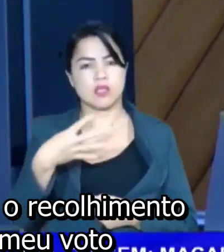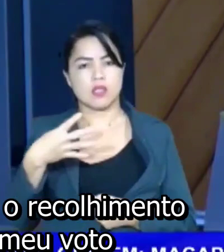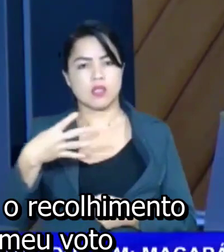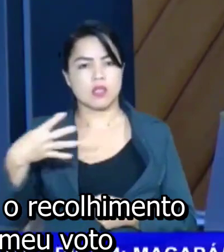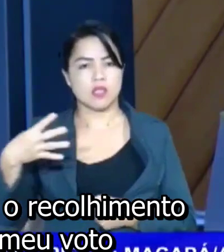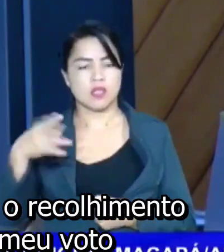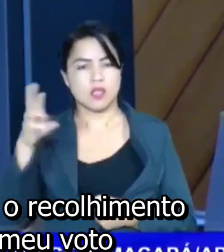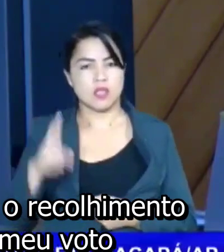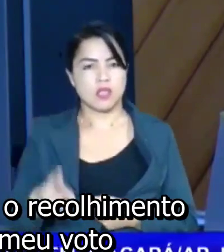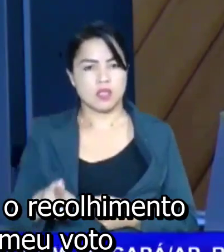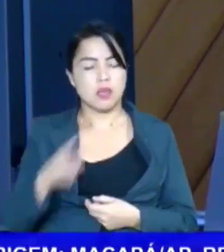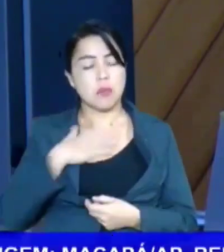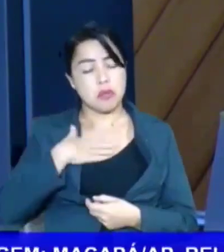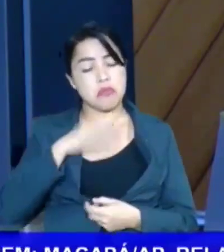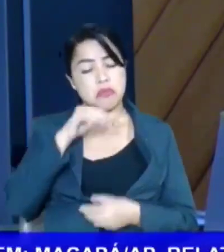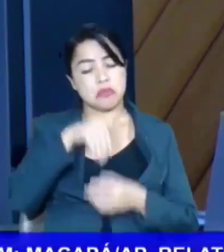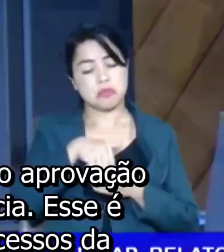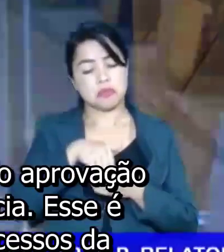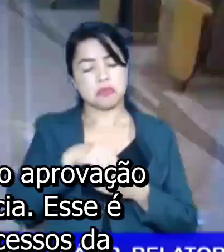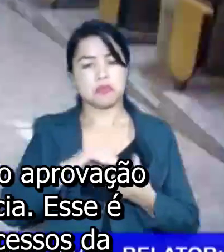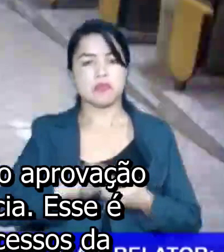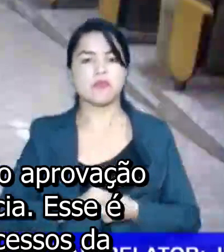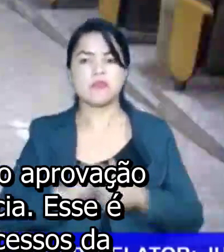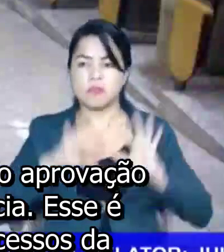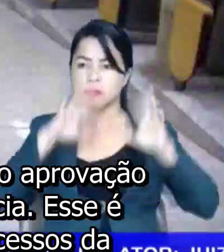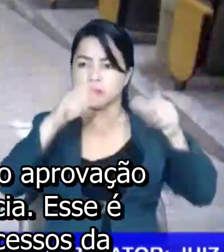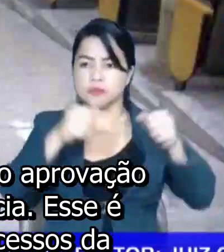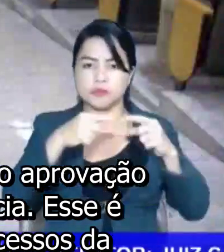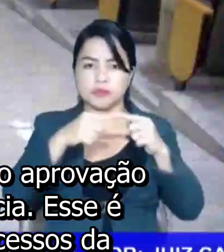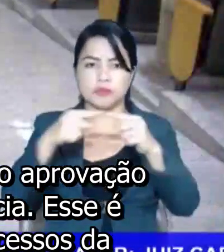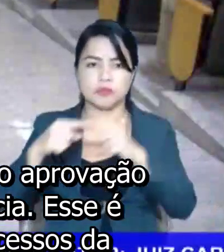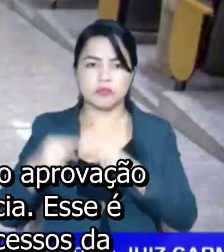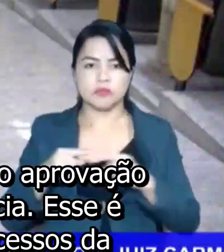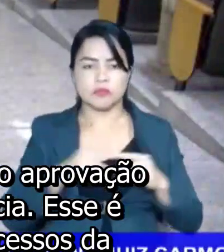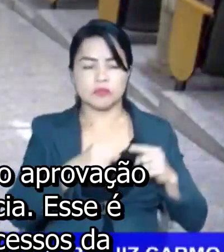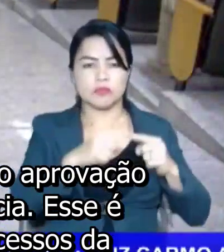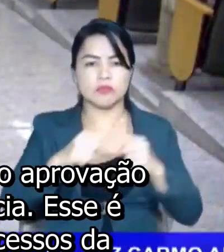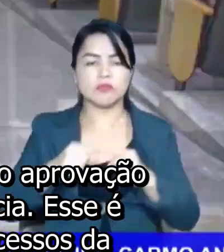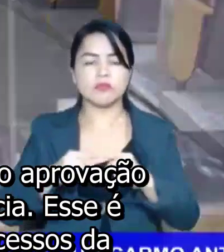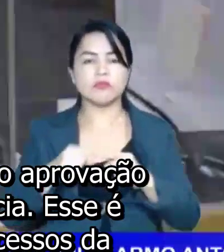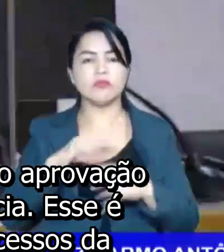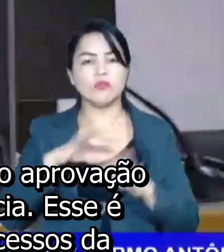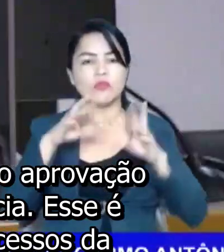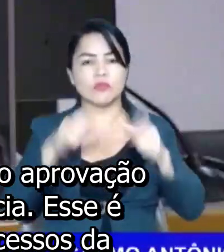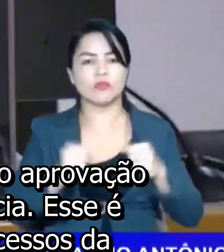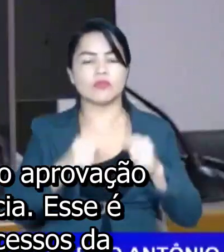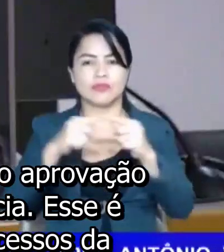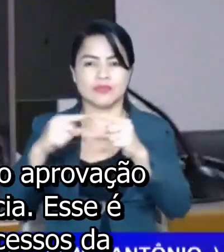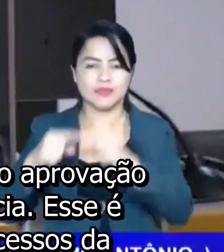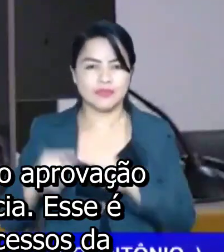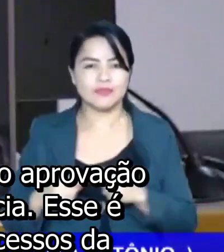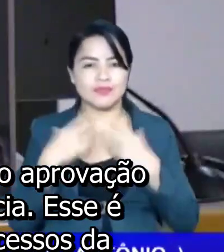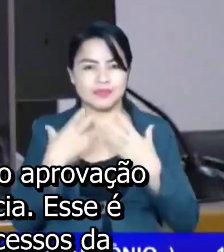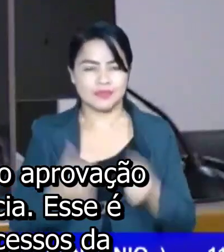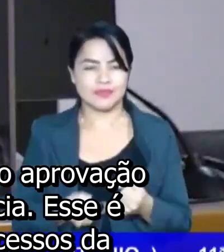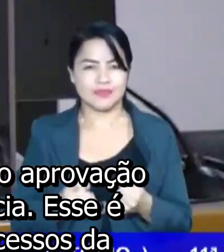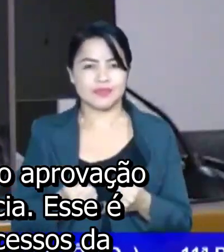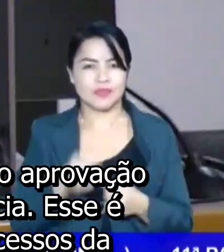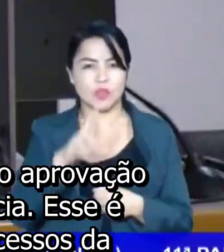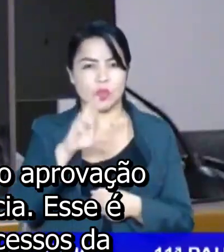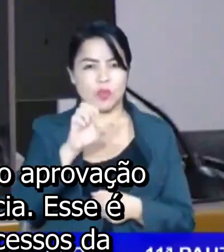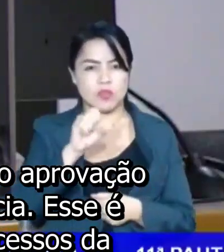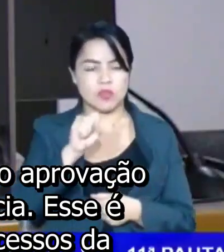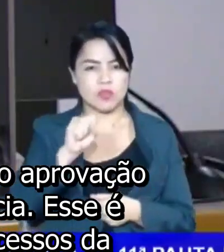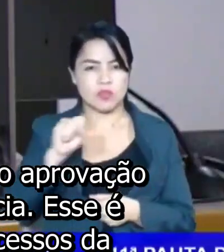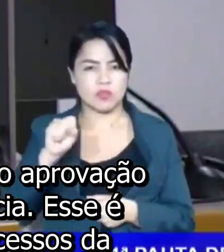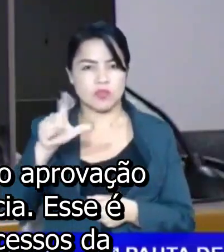39.744. É o meu voto. Todos estão de acordo? Estando todos de Em acordo, sua então, mesa, aprovação desembargador com João ressalva Lages, nisso,